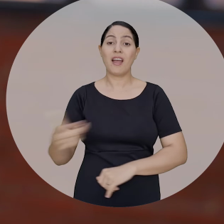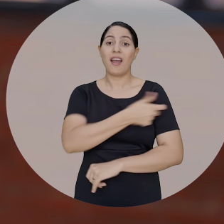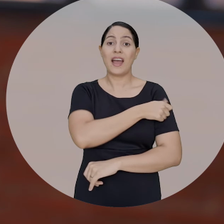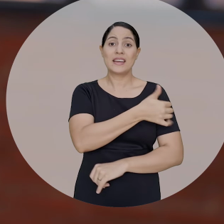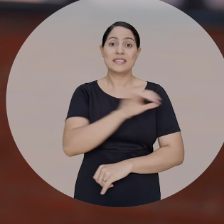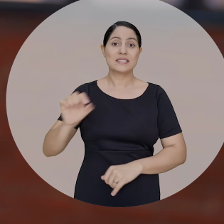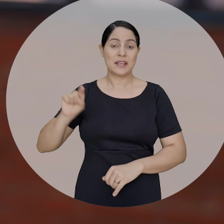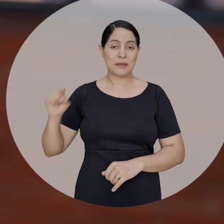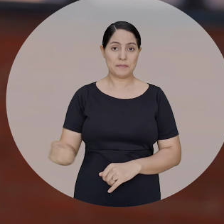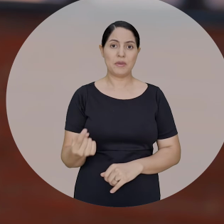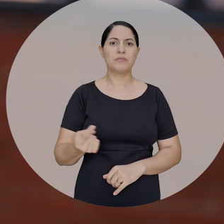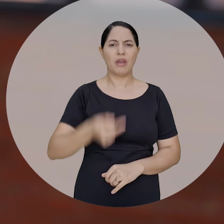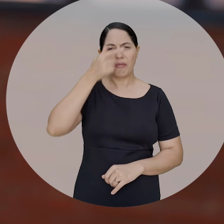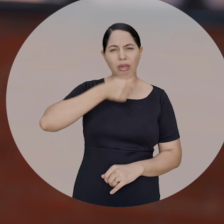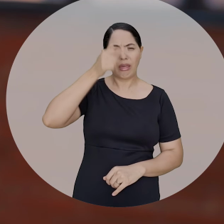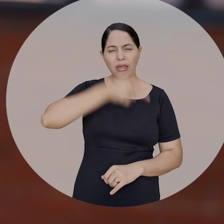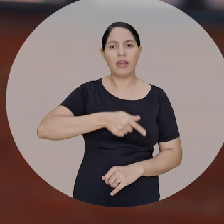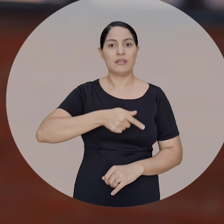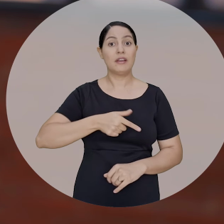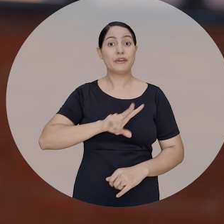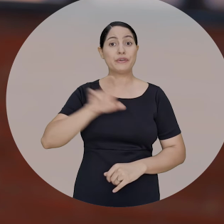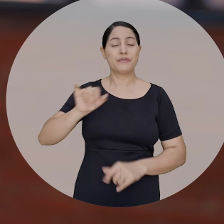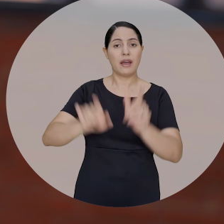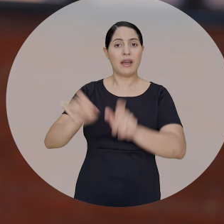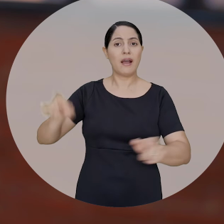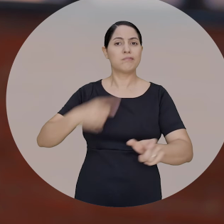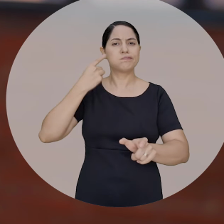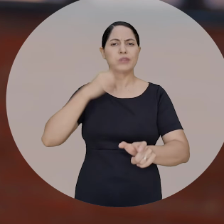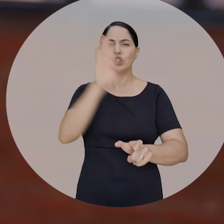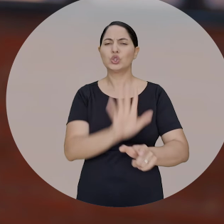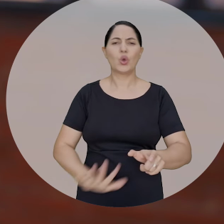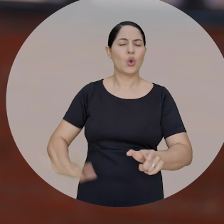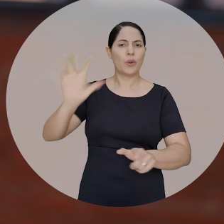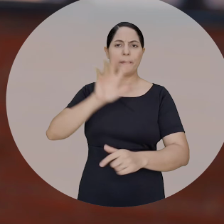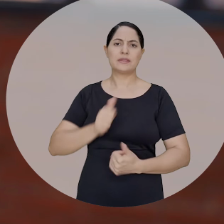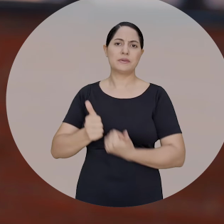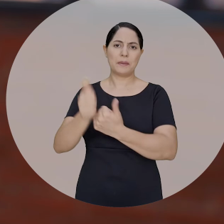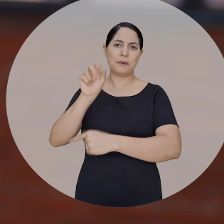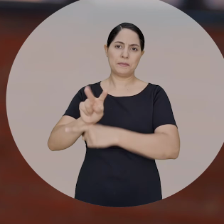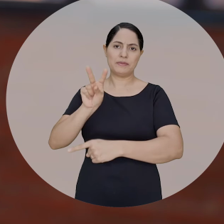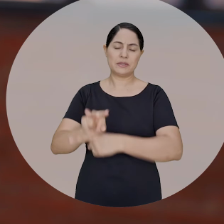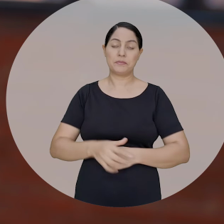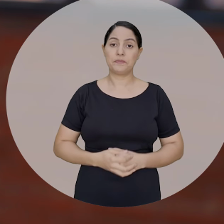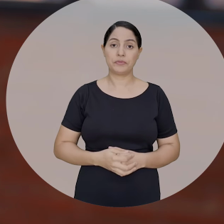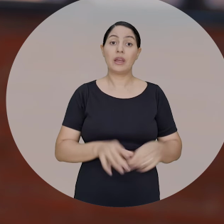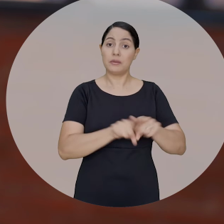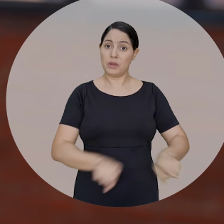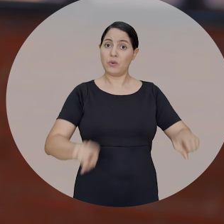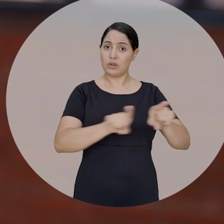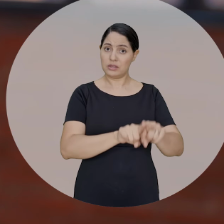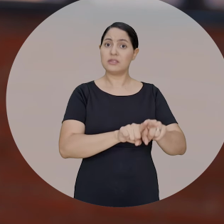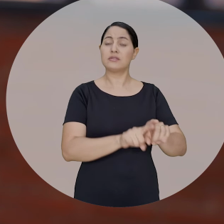de vacina da gripe destinadas a advogados e advogadas de todo o Brasil. Um trabalho em parceria com a Coordenação